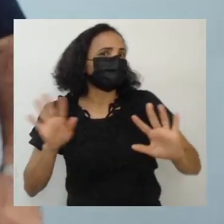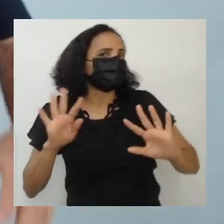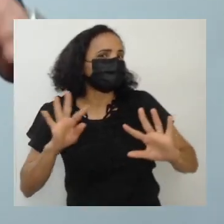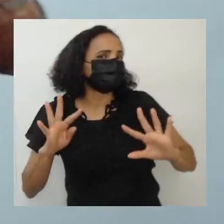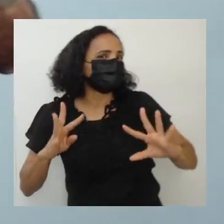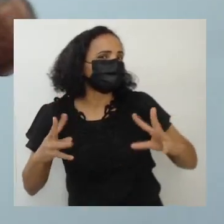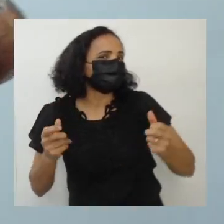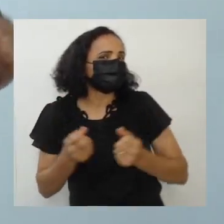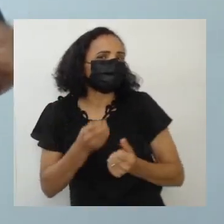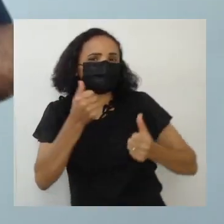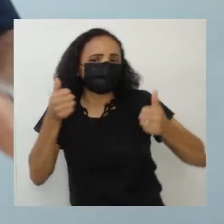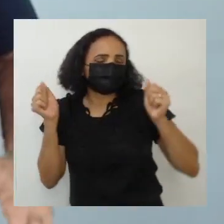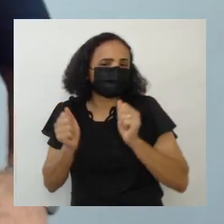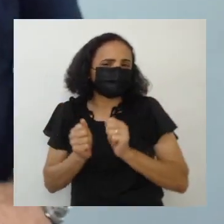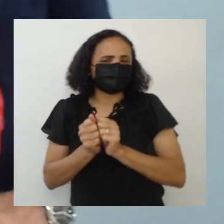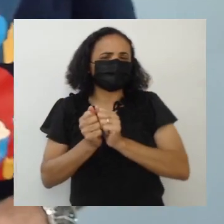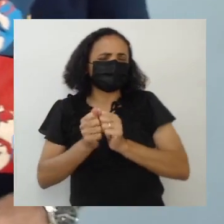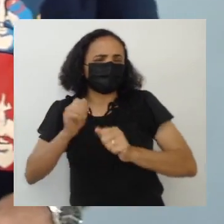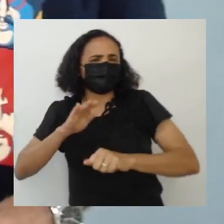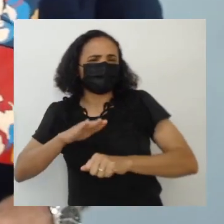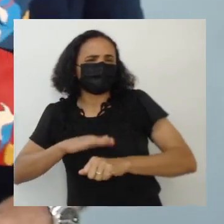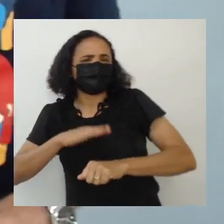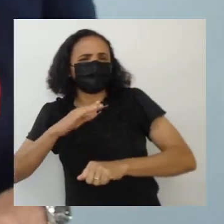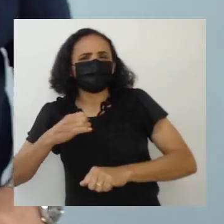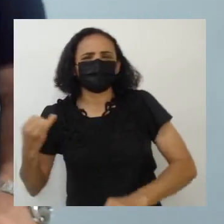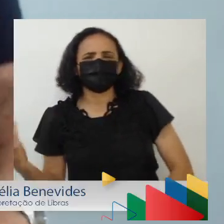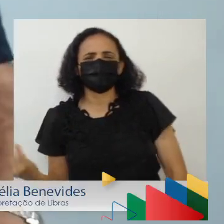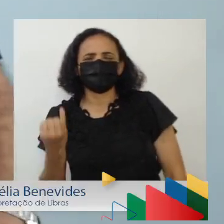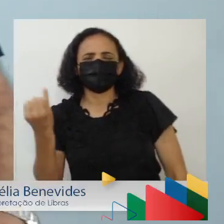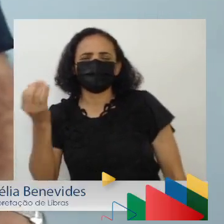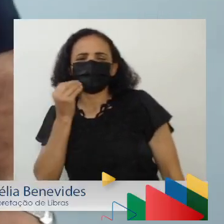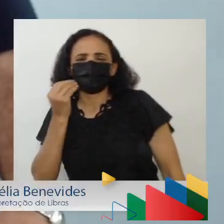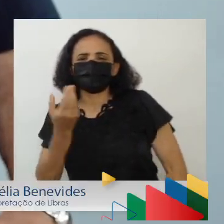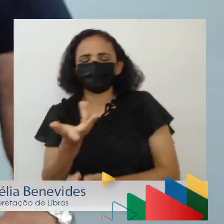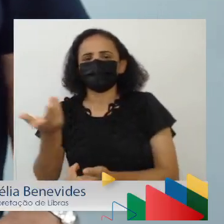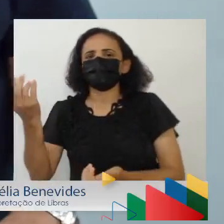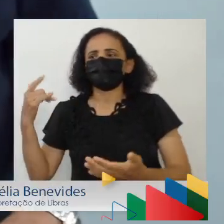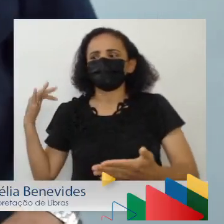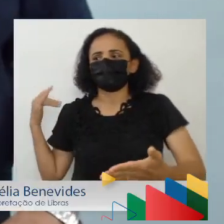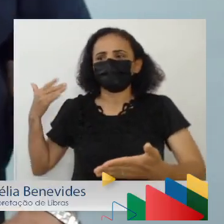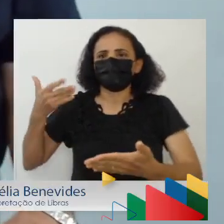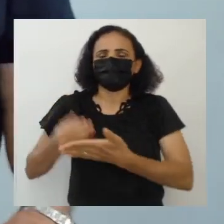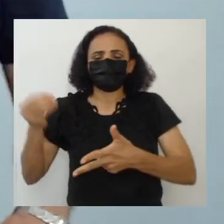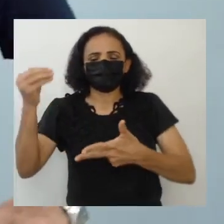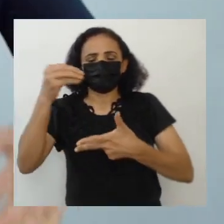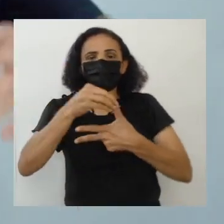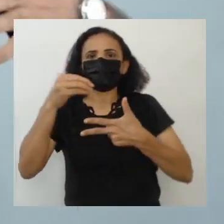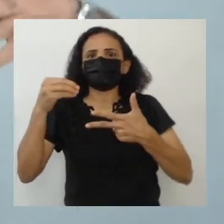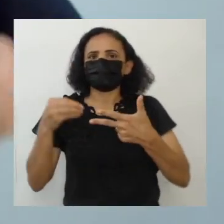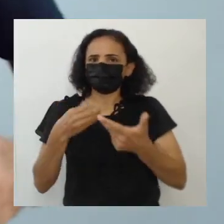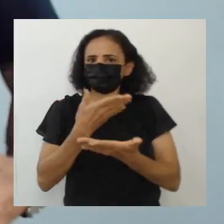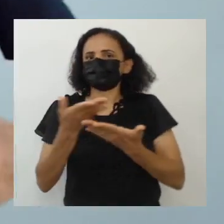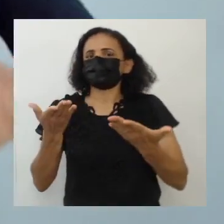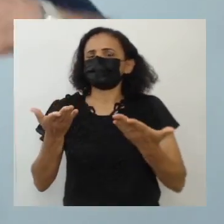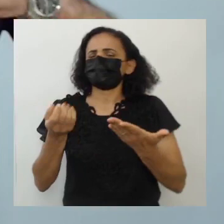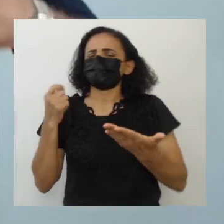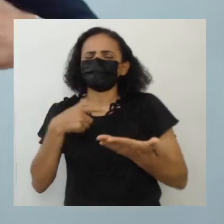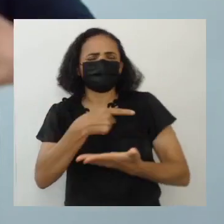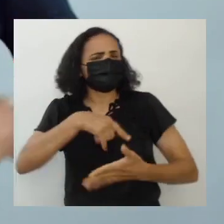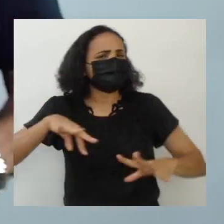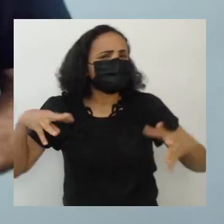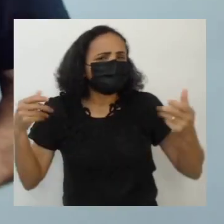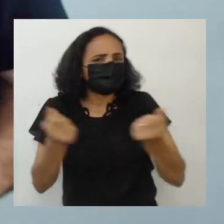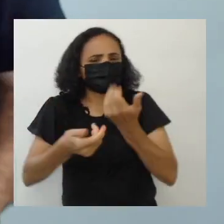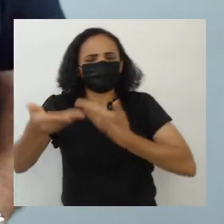Olá, minha gente, estamos juntos mais uma vez para fazer uma revisão para o Enem, dessa vez contando com